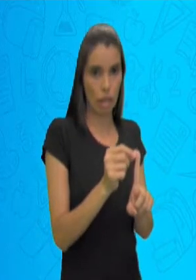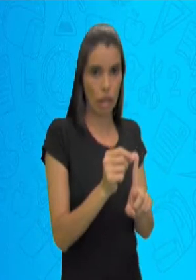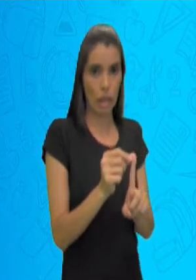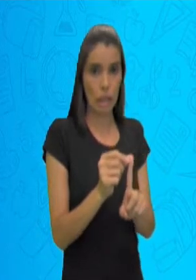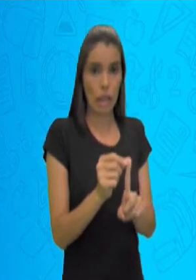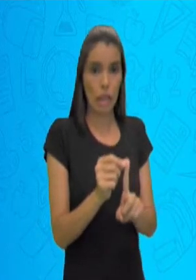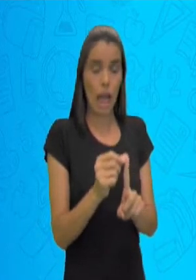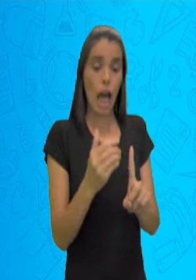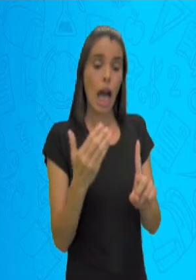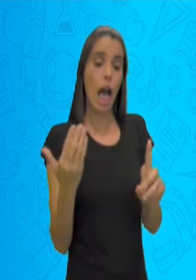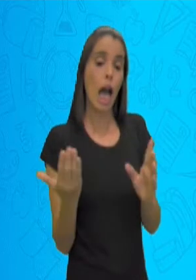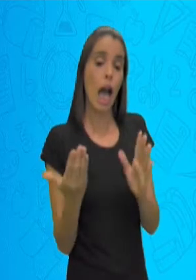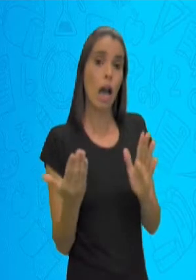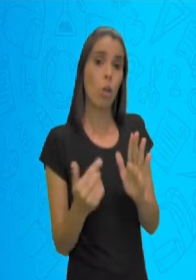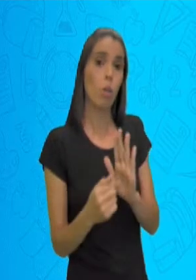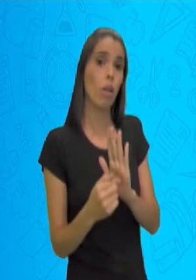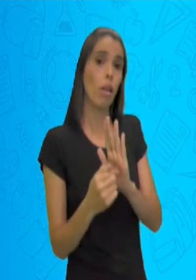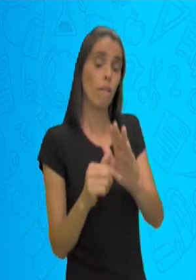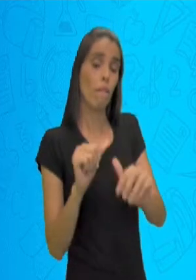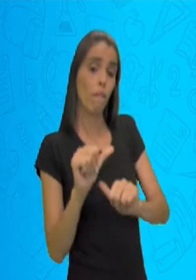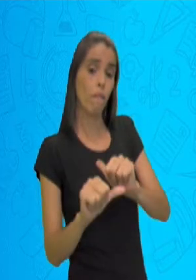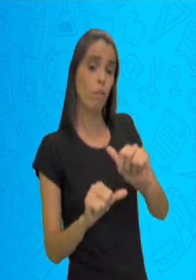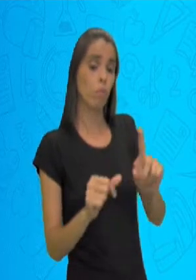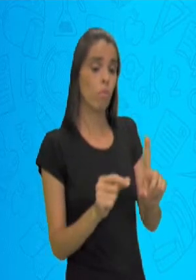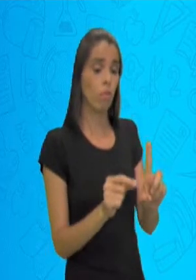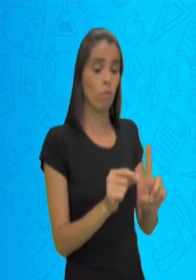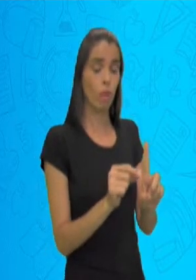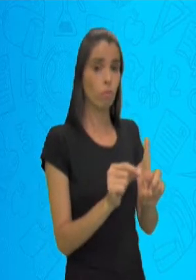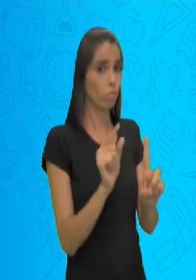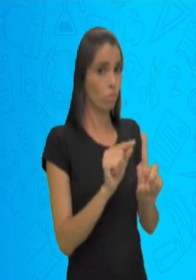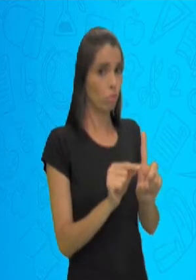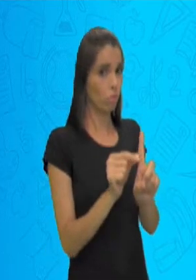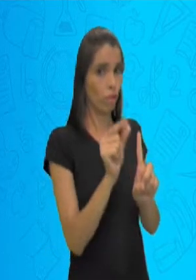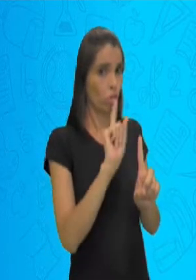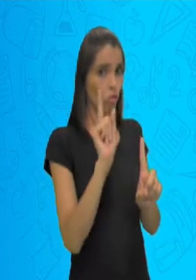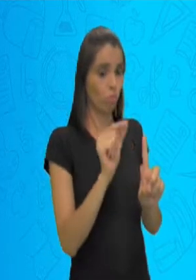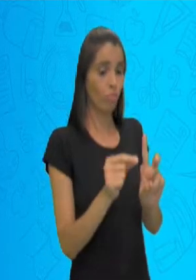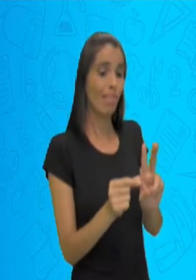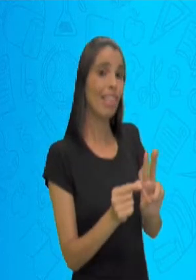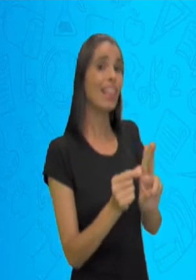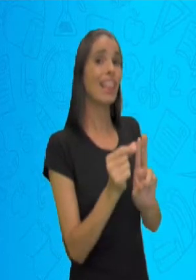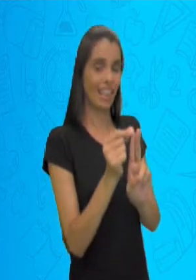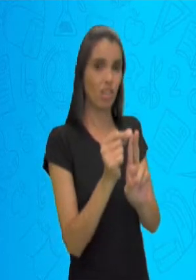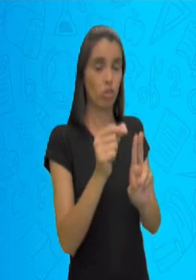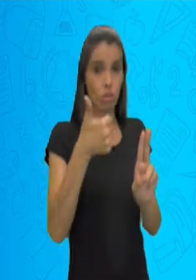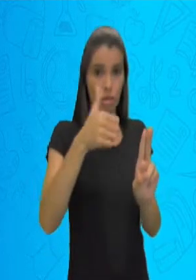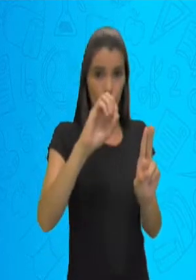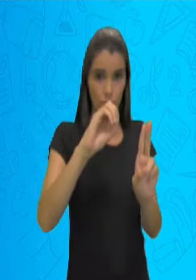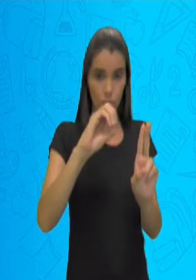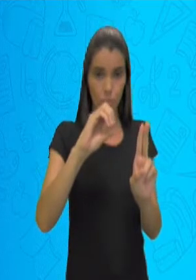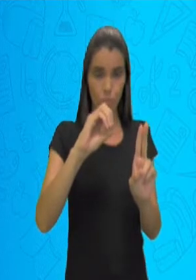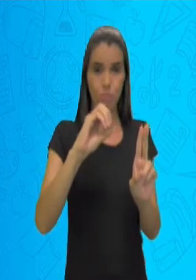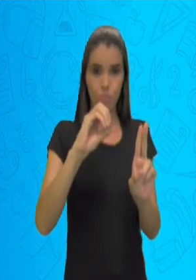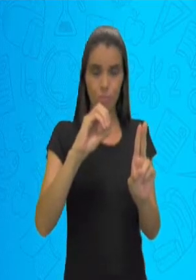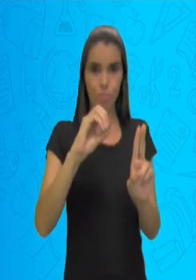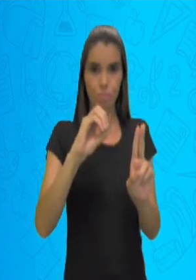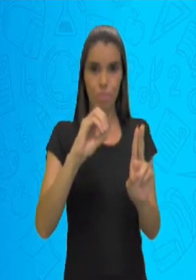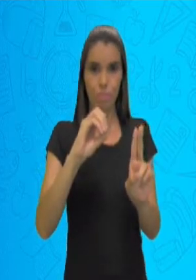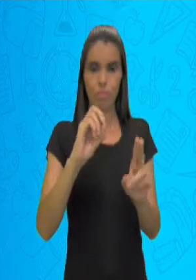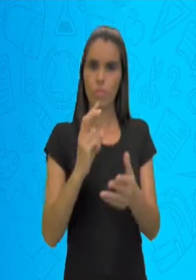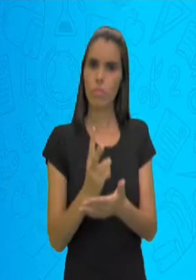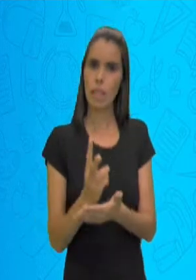Porque uma dezena tem a quantidade de 10 unidades. E assim também eu posso